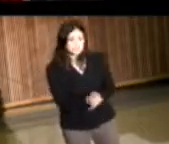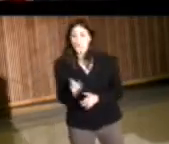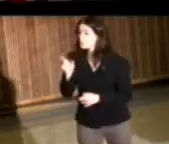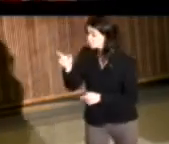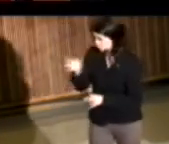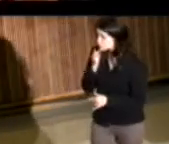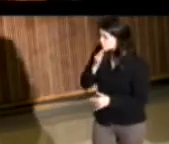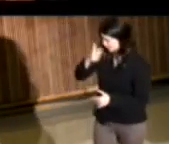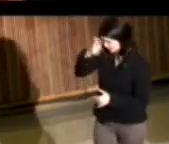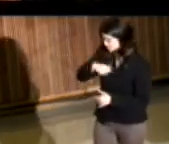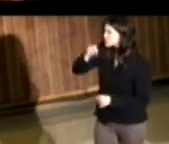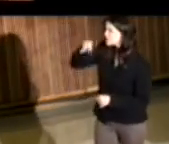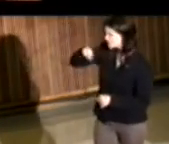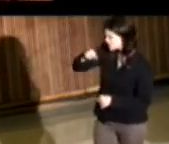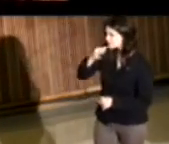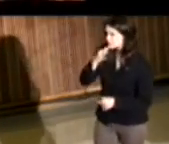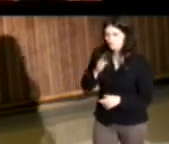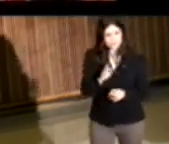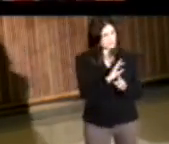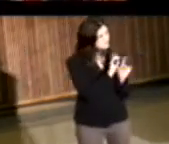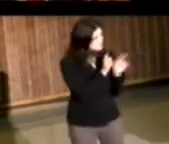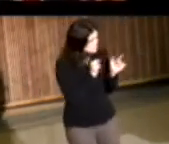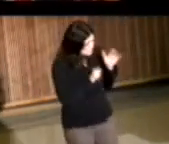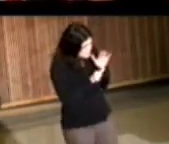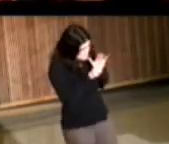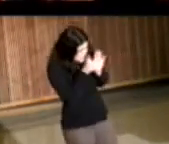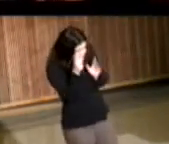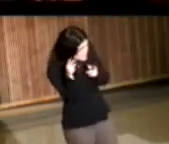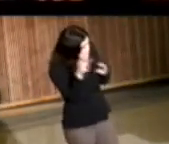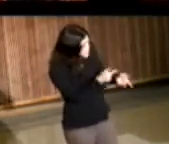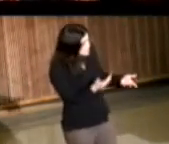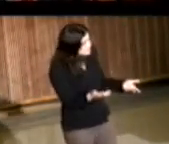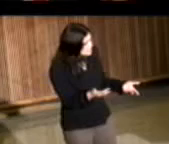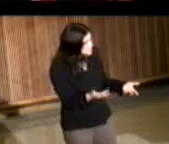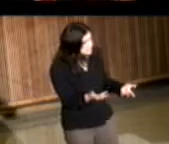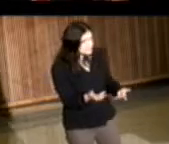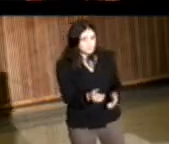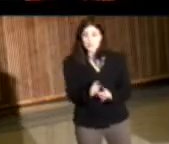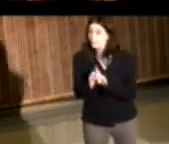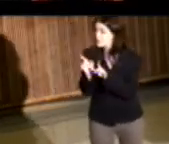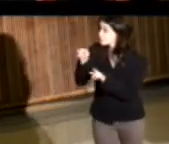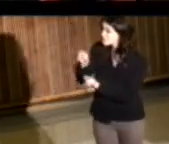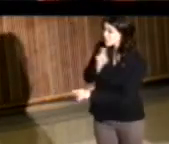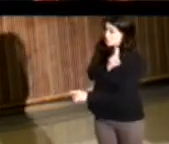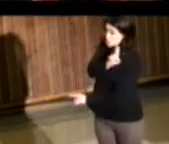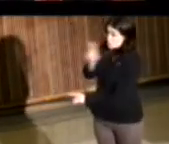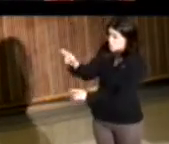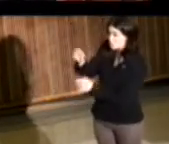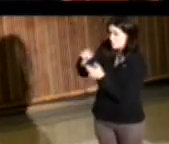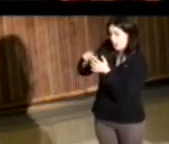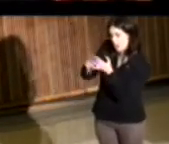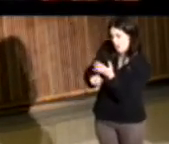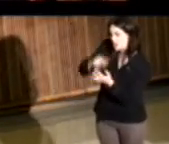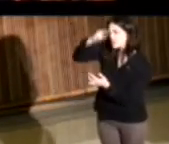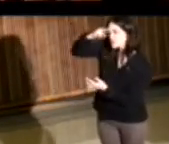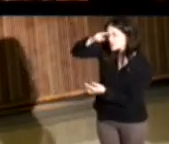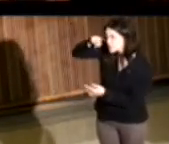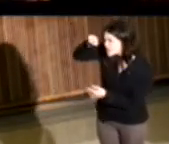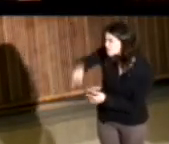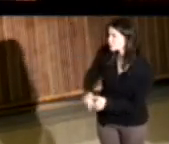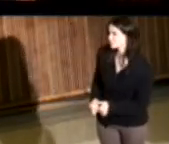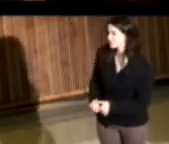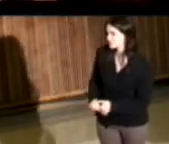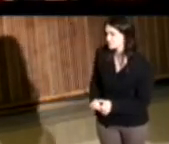não é fulano de tal? Eu sou fulano de tal. Porque ele tinha colocado o